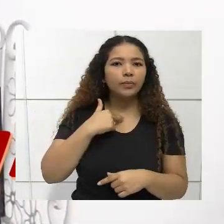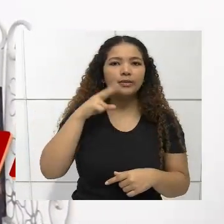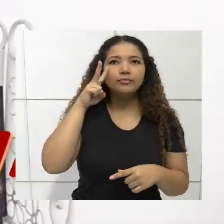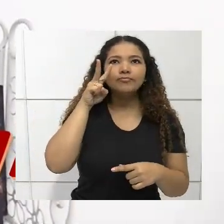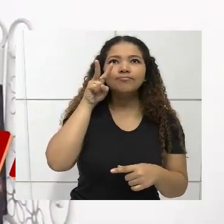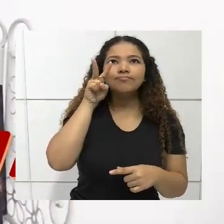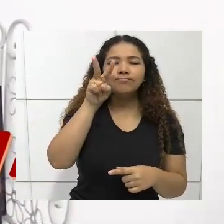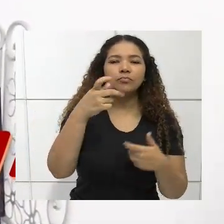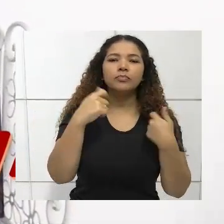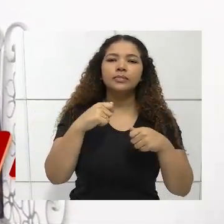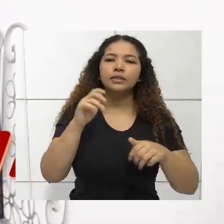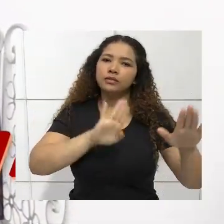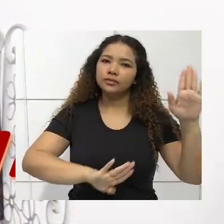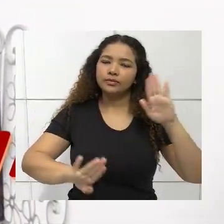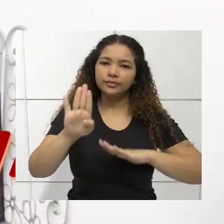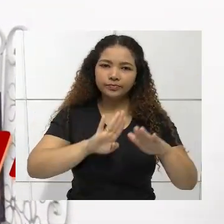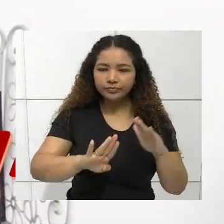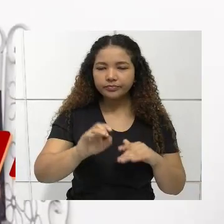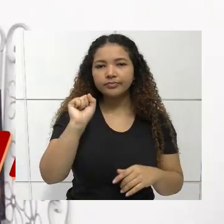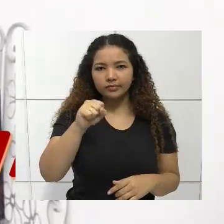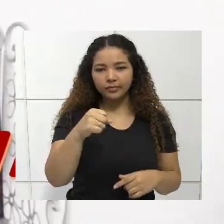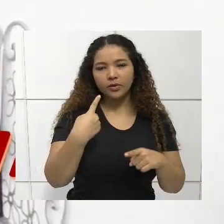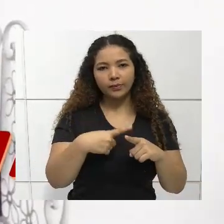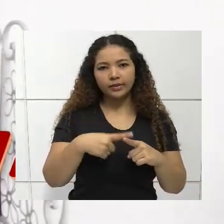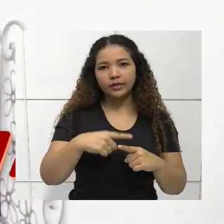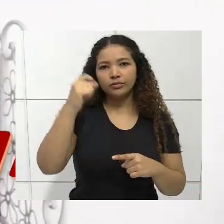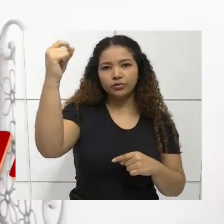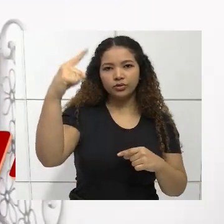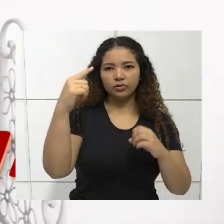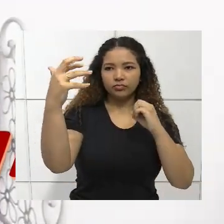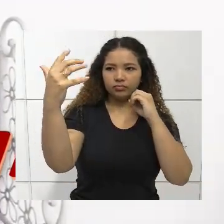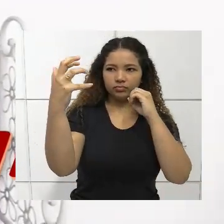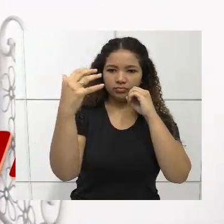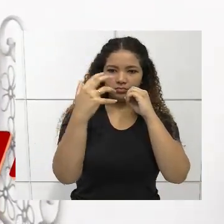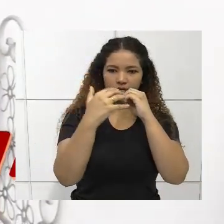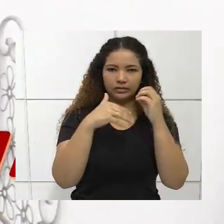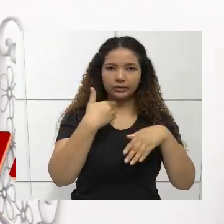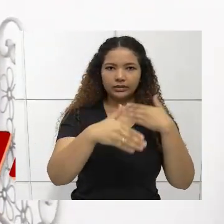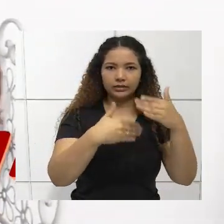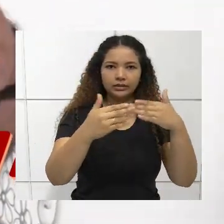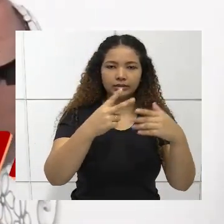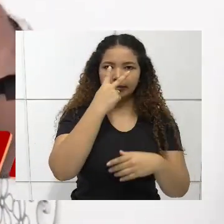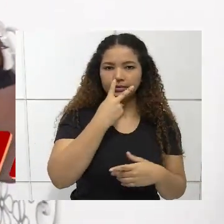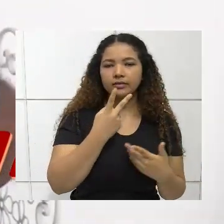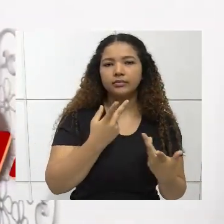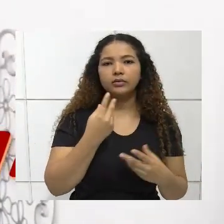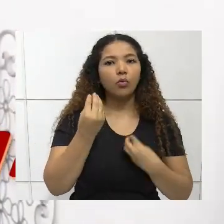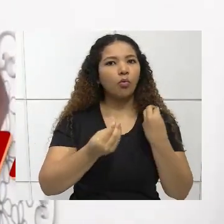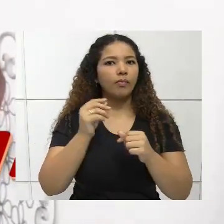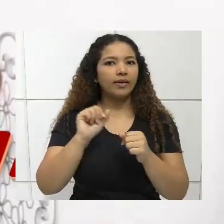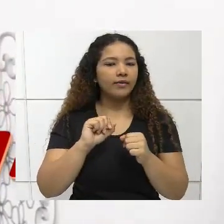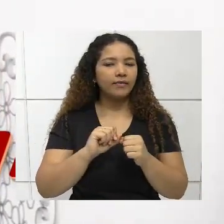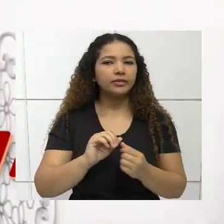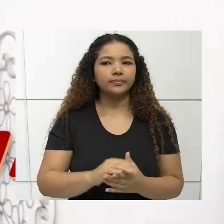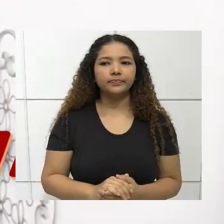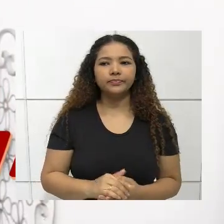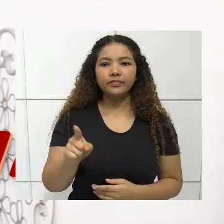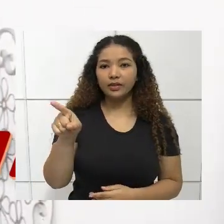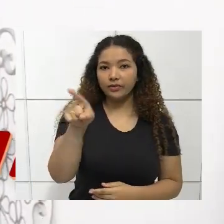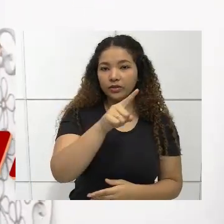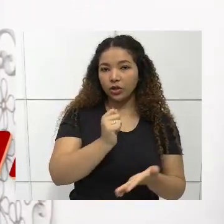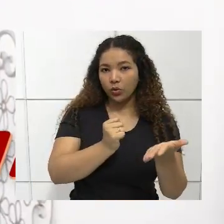que ter esse cuidado, tá? Que esse efeito pode ser a longo prazo. Então como é que a gente faz? Você compra a lente,